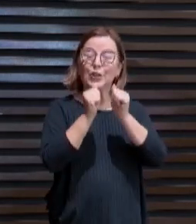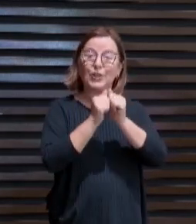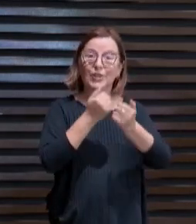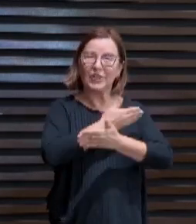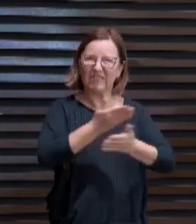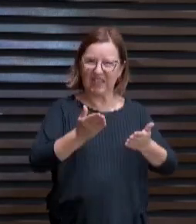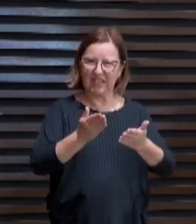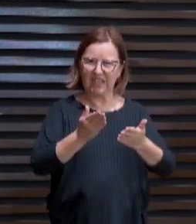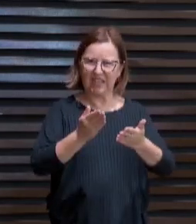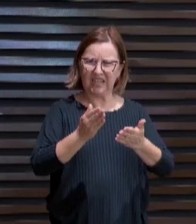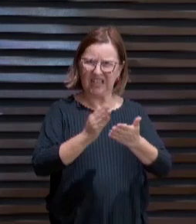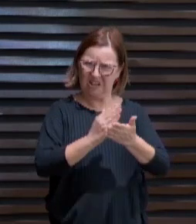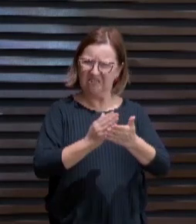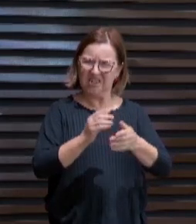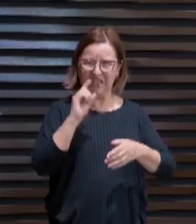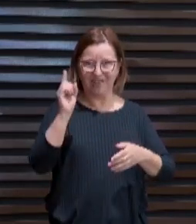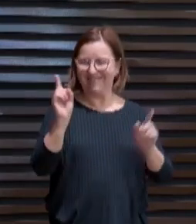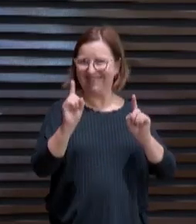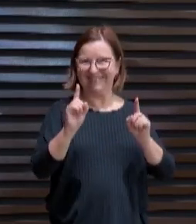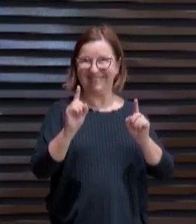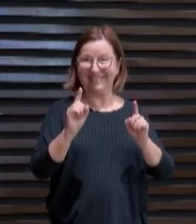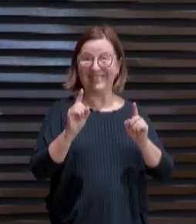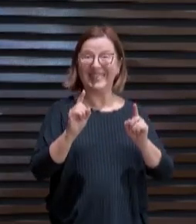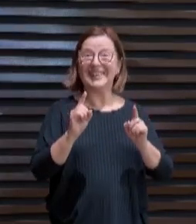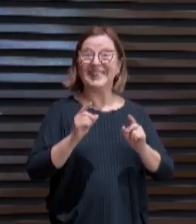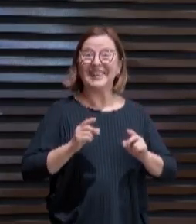não, todos os dias, até